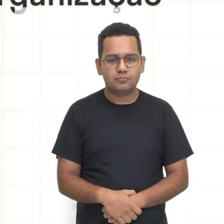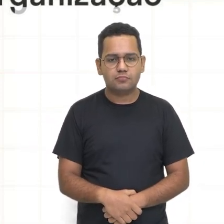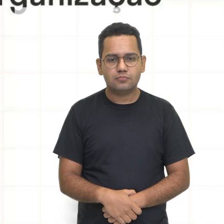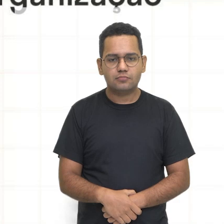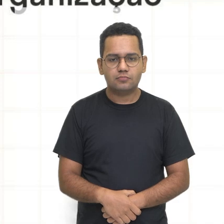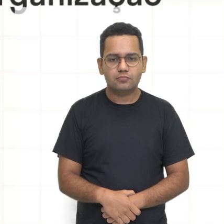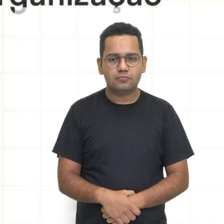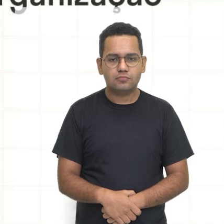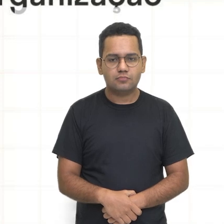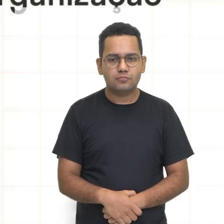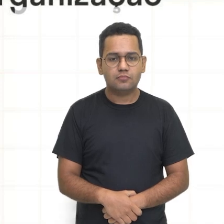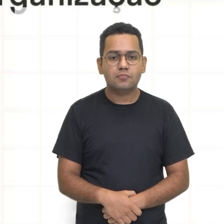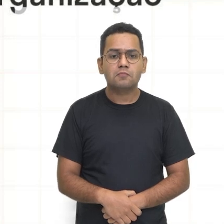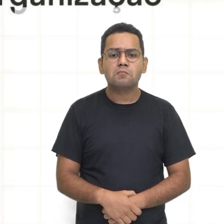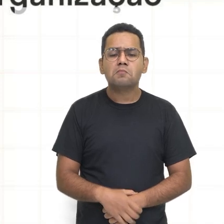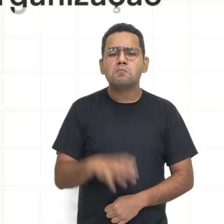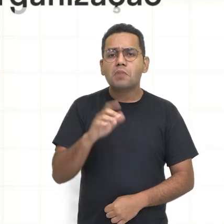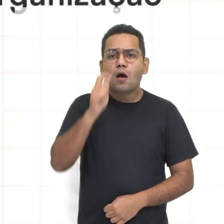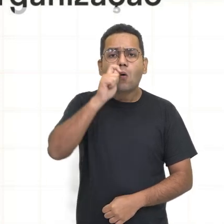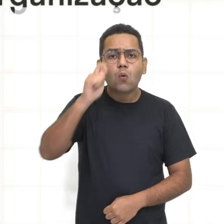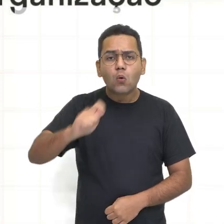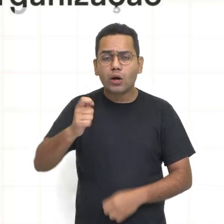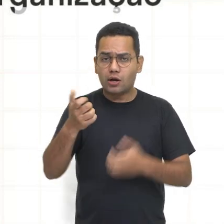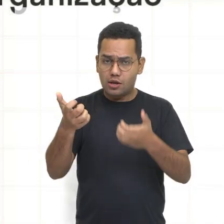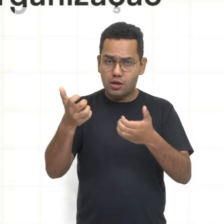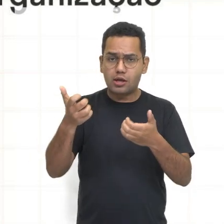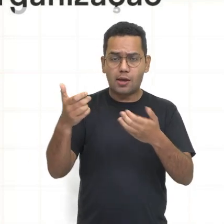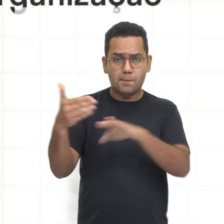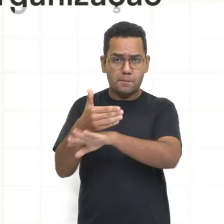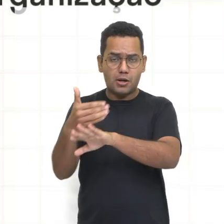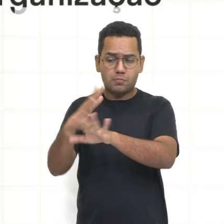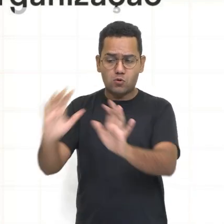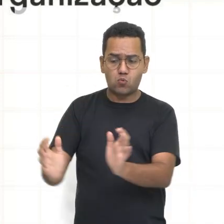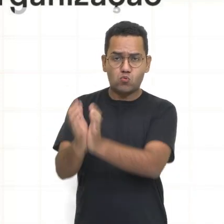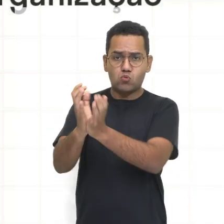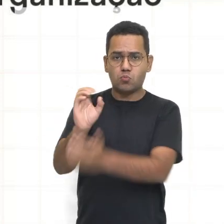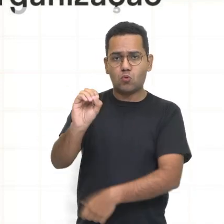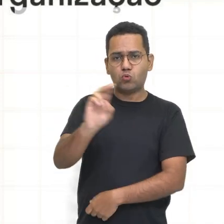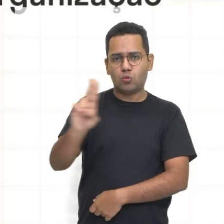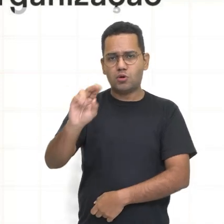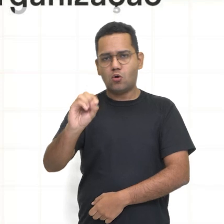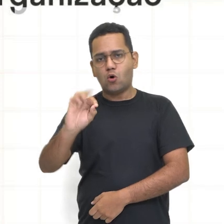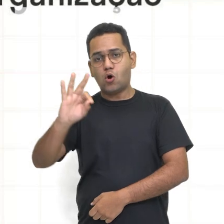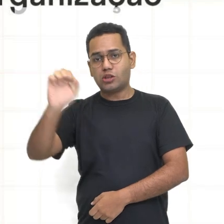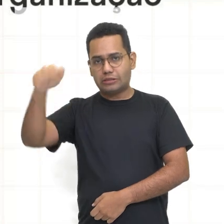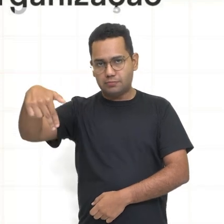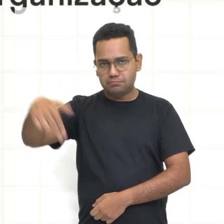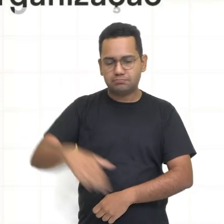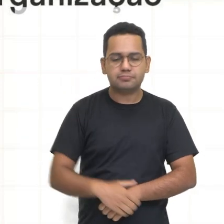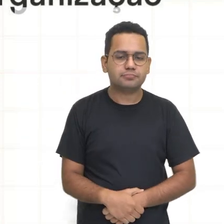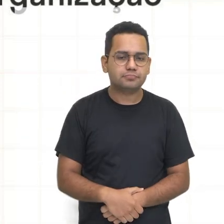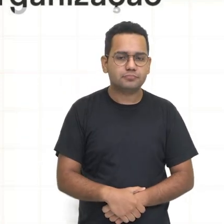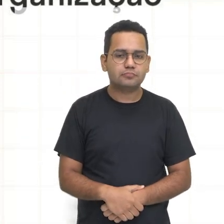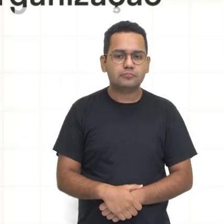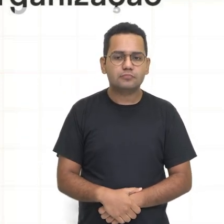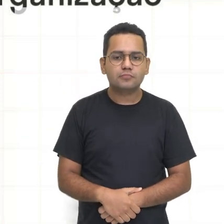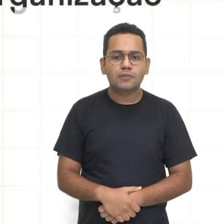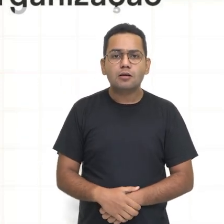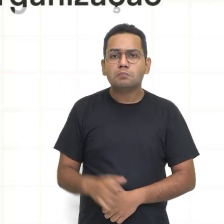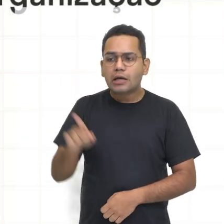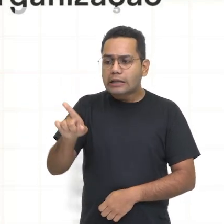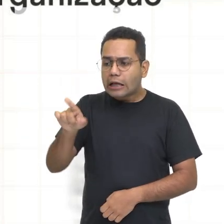a Ucrânia ela tenta fazer parte de uma organização que é conhecida como Tratado do Atlântico Norte.